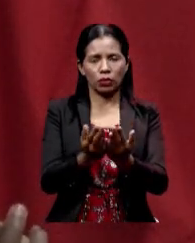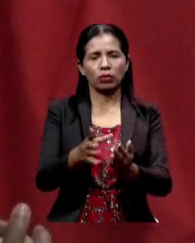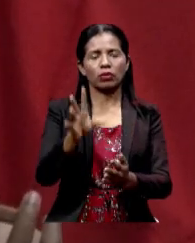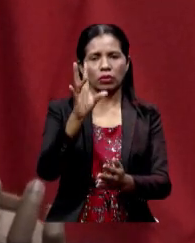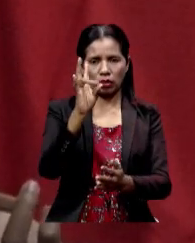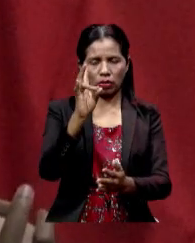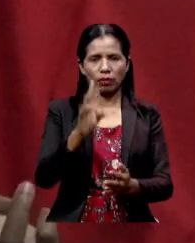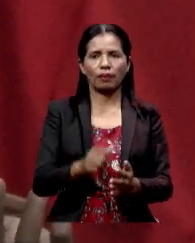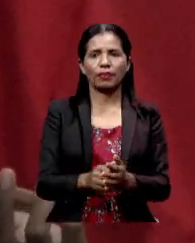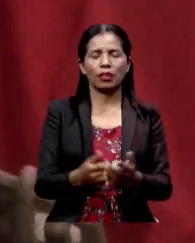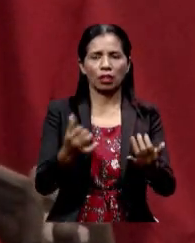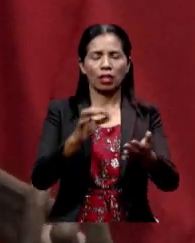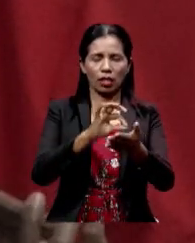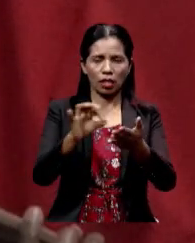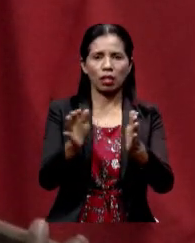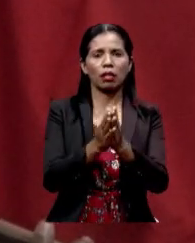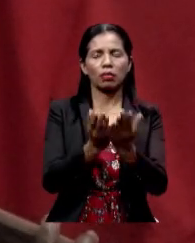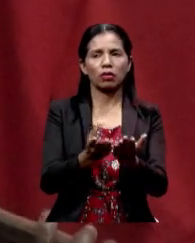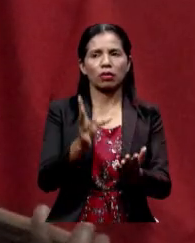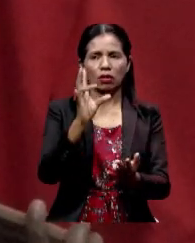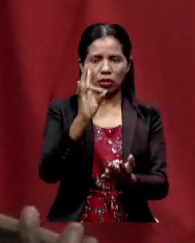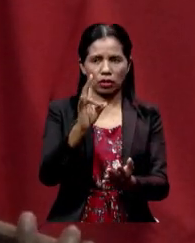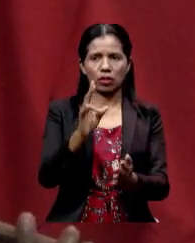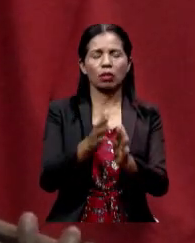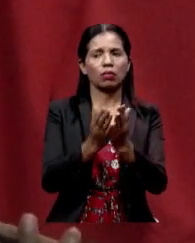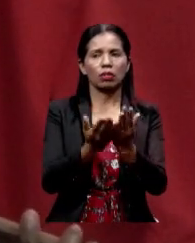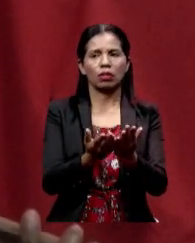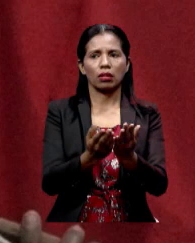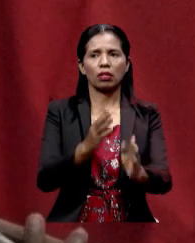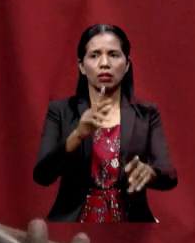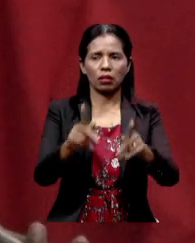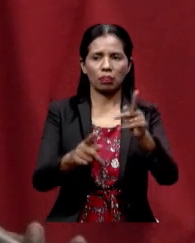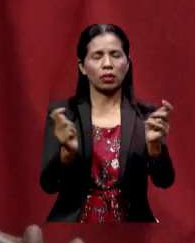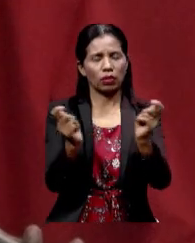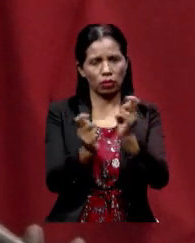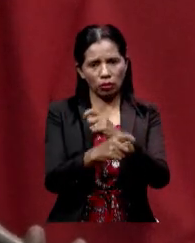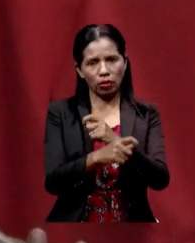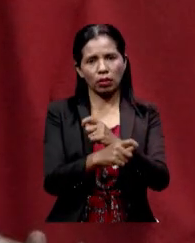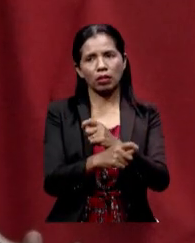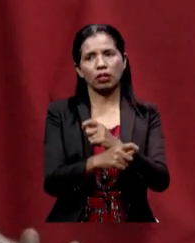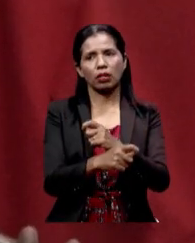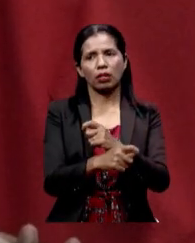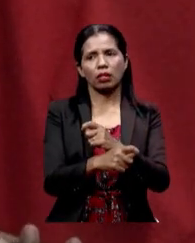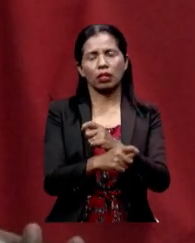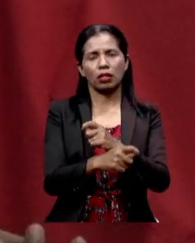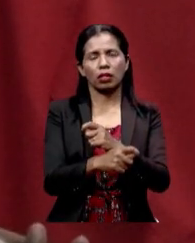na. To ena kere ke livro hito, livro sirne balu e ma traduz va ya